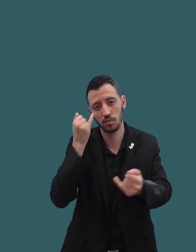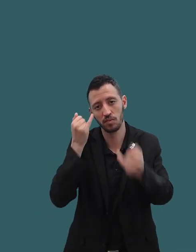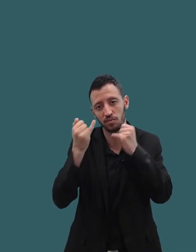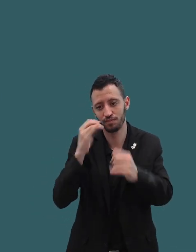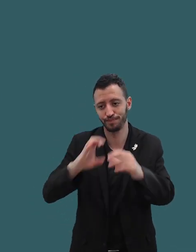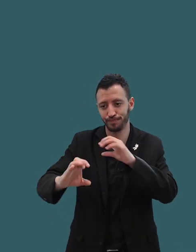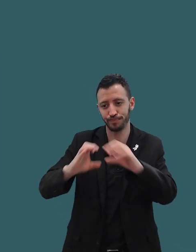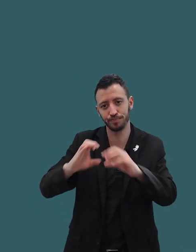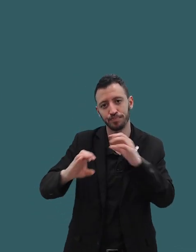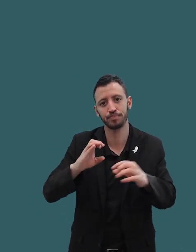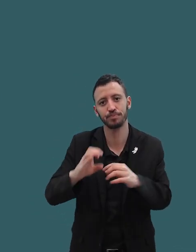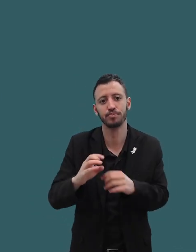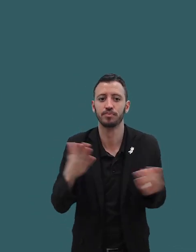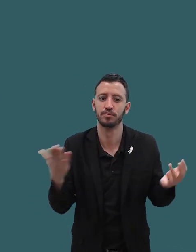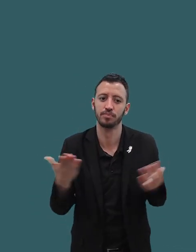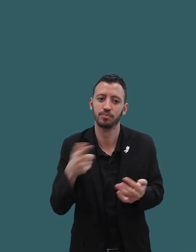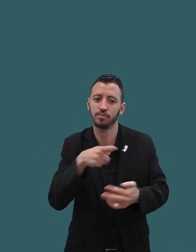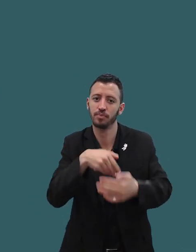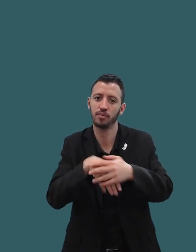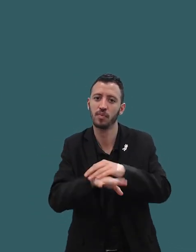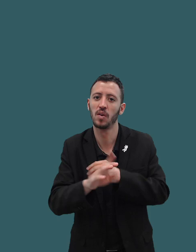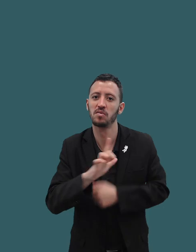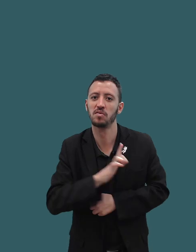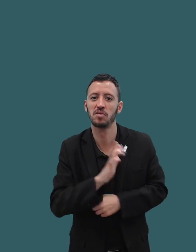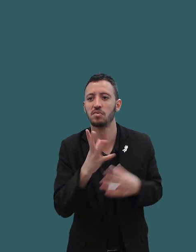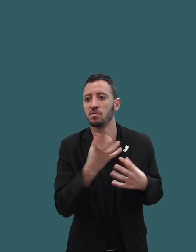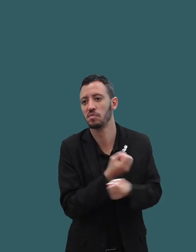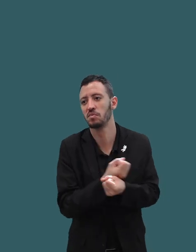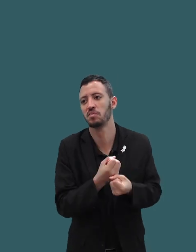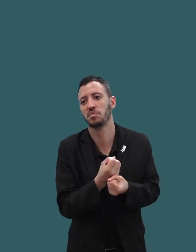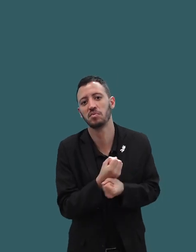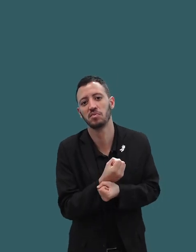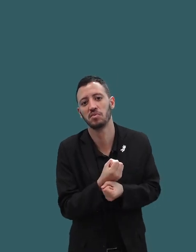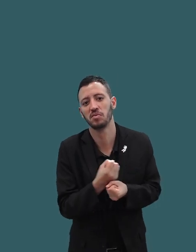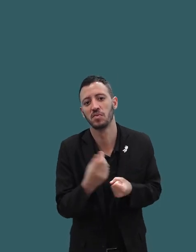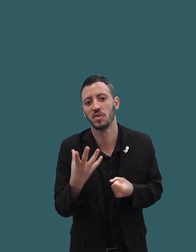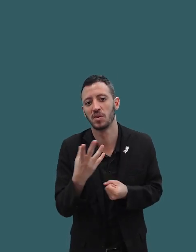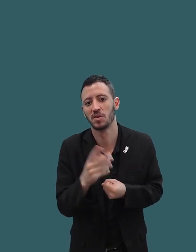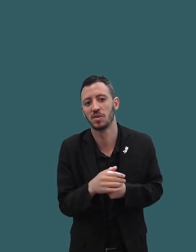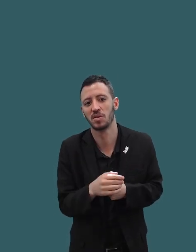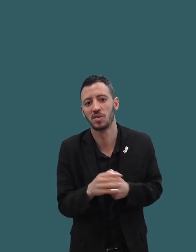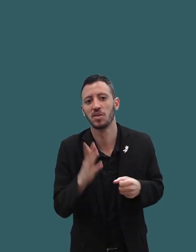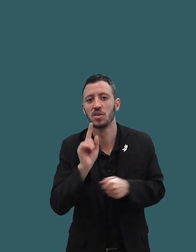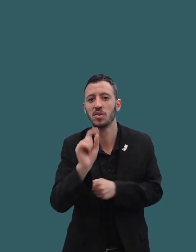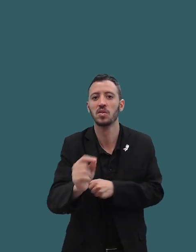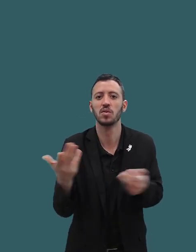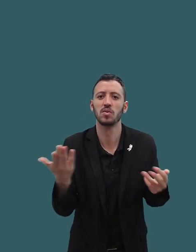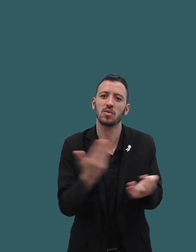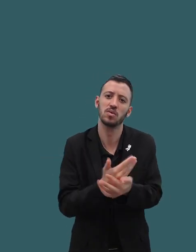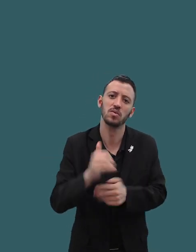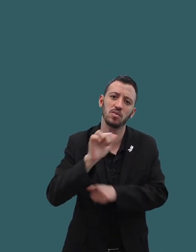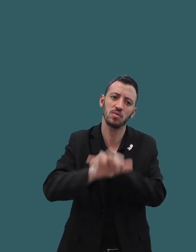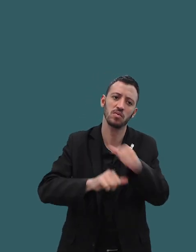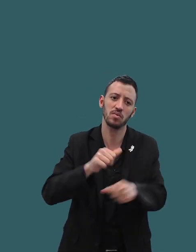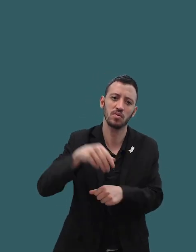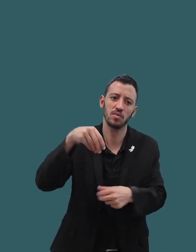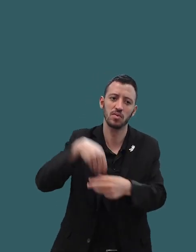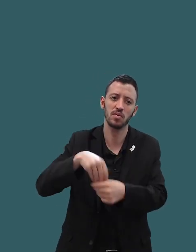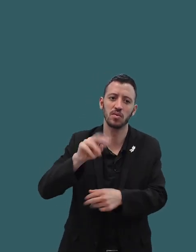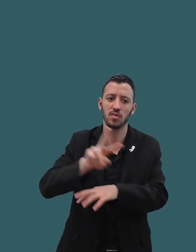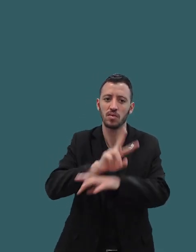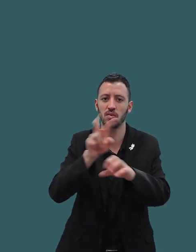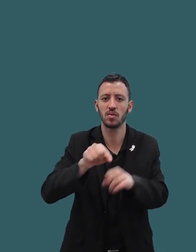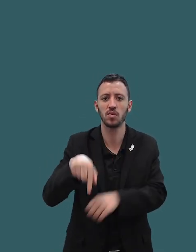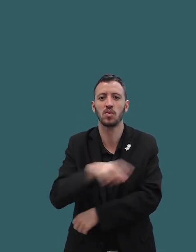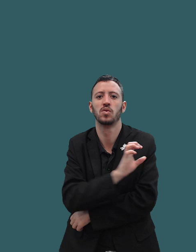e comunicação, e pegou essa coisa que para muitos era um penduricalho e transformou, deu esse status